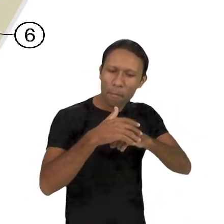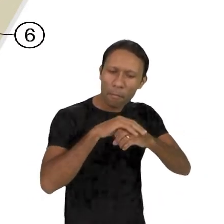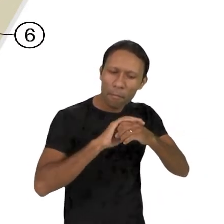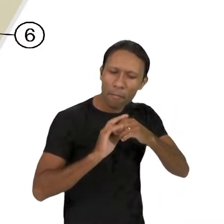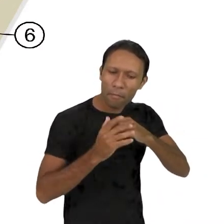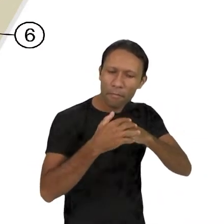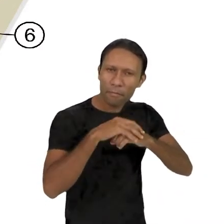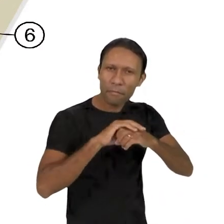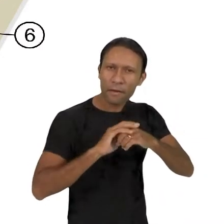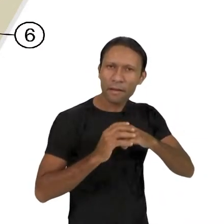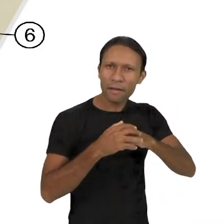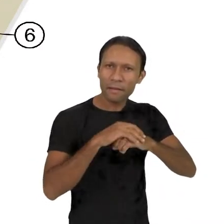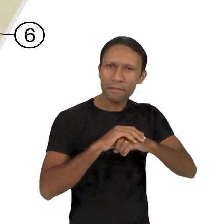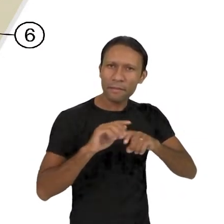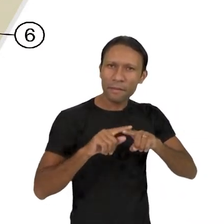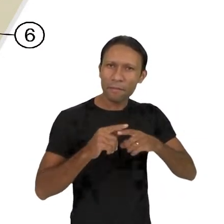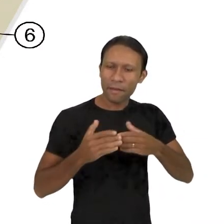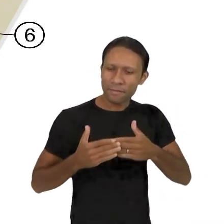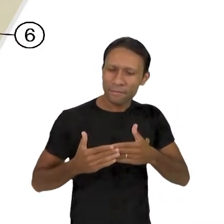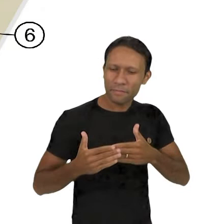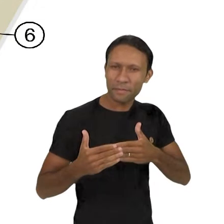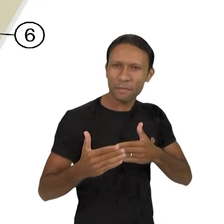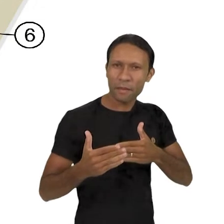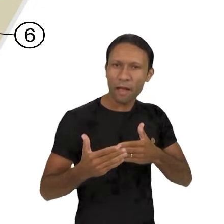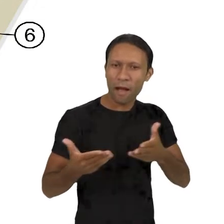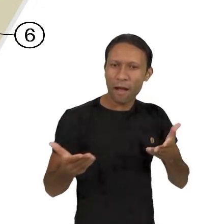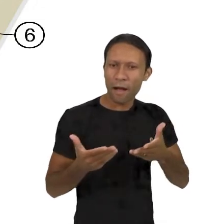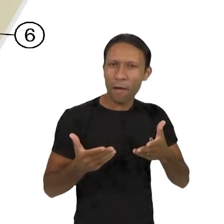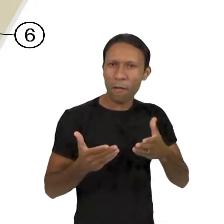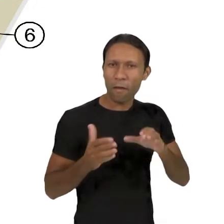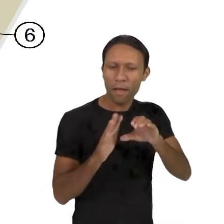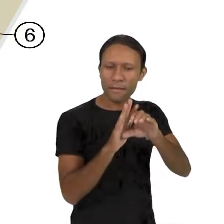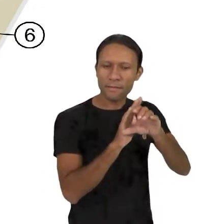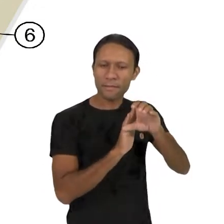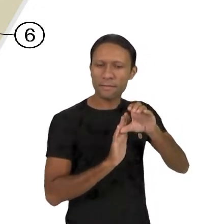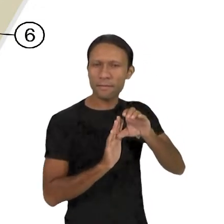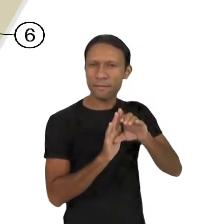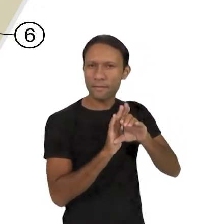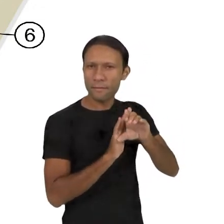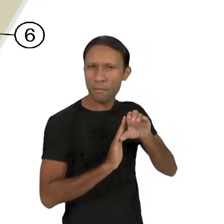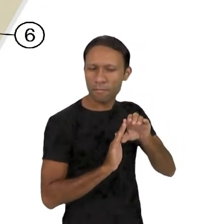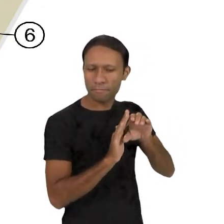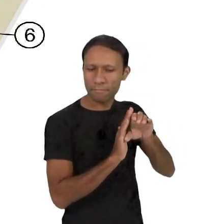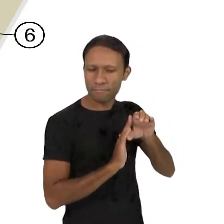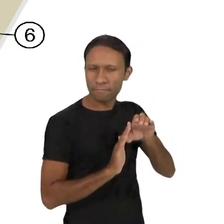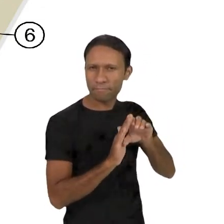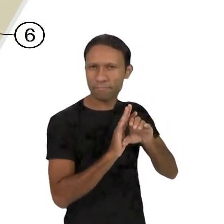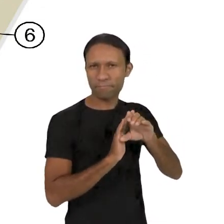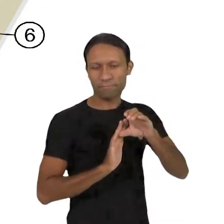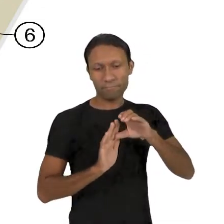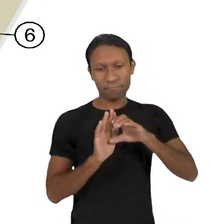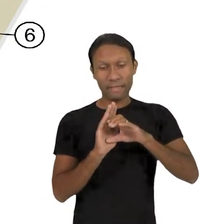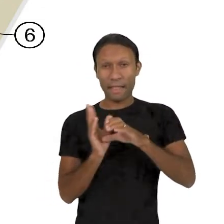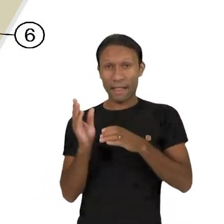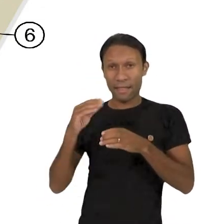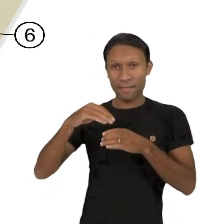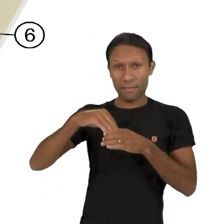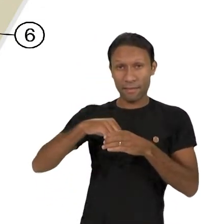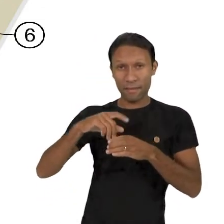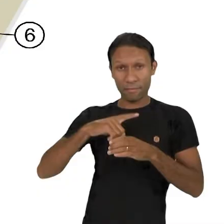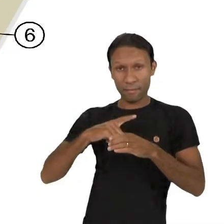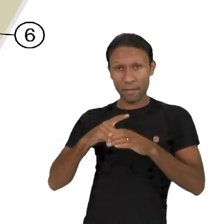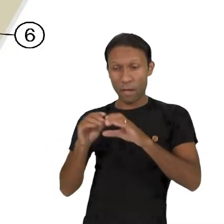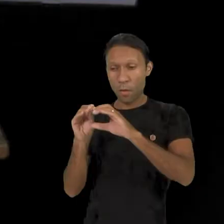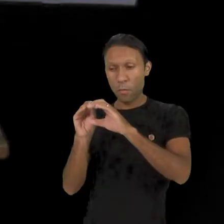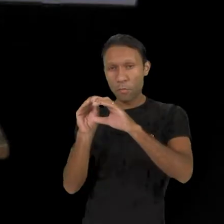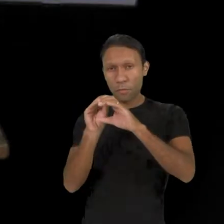tem, no meio do caminho da célula, você tem o citoplasma, e dentro desse citoplasma você tem as organelas